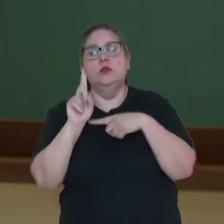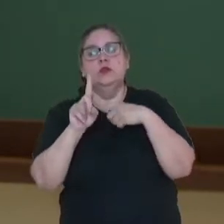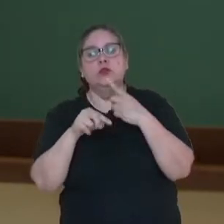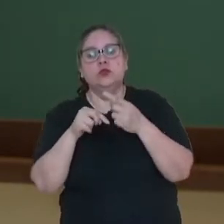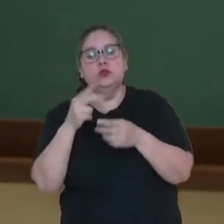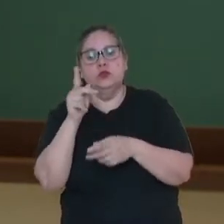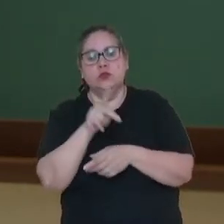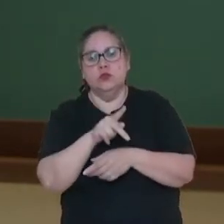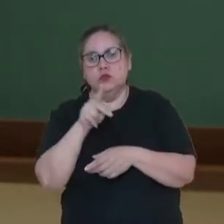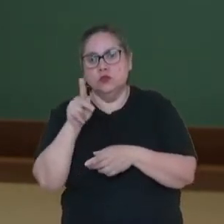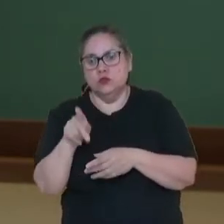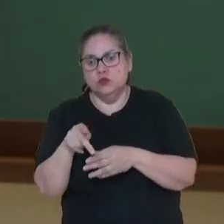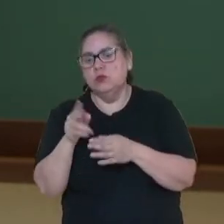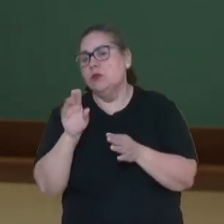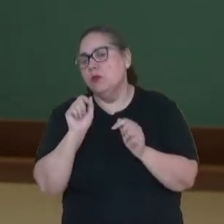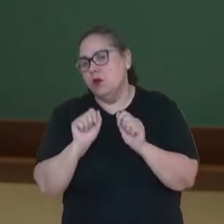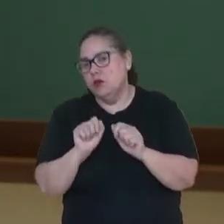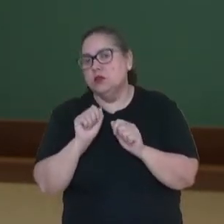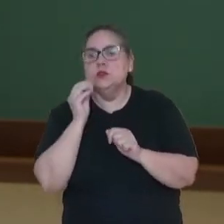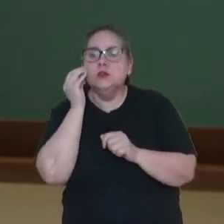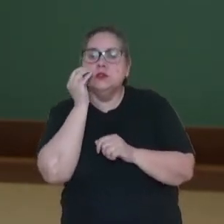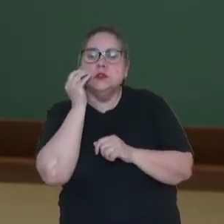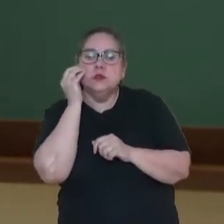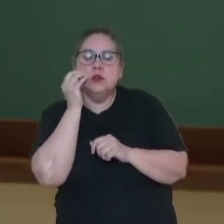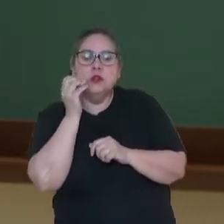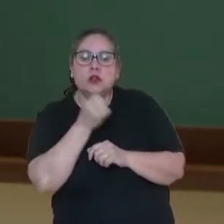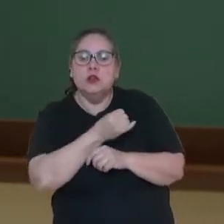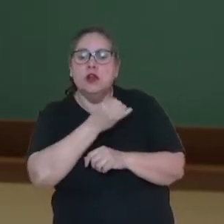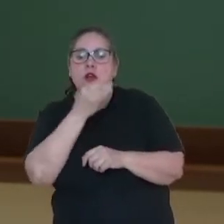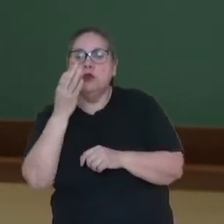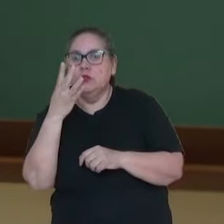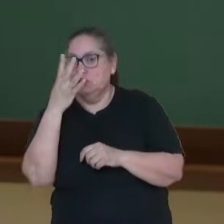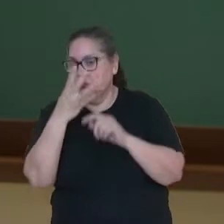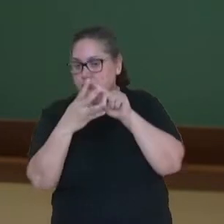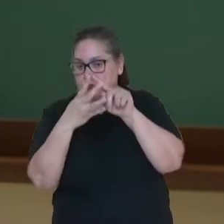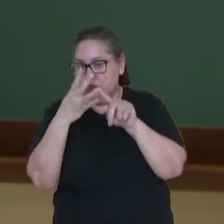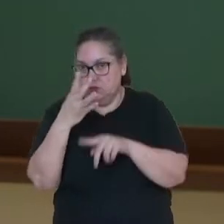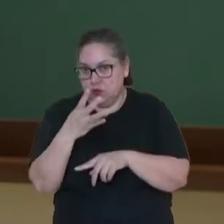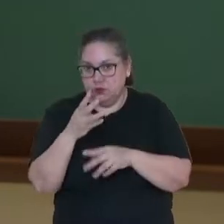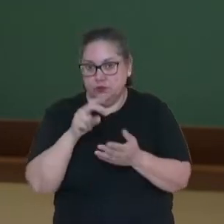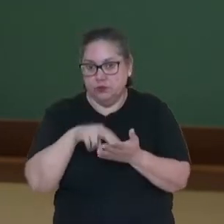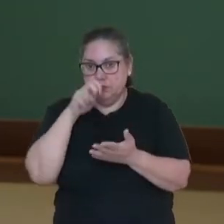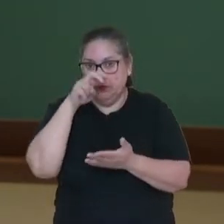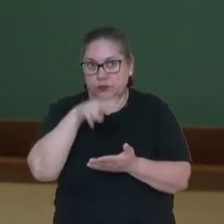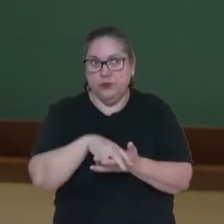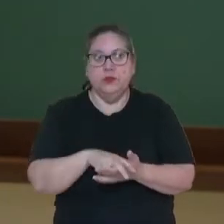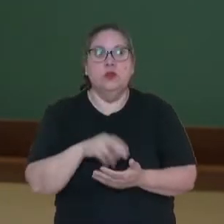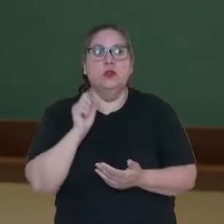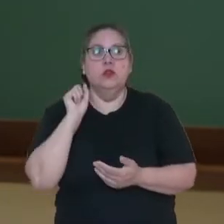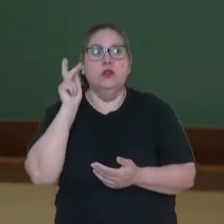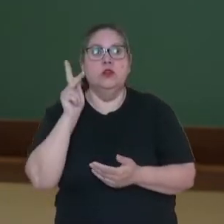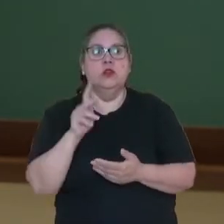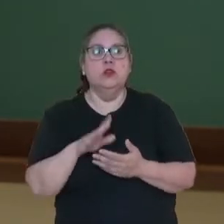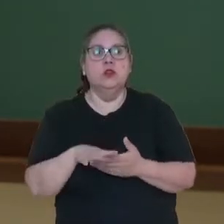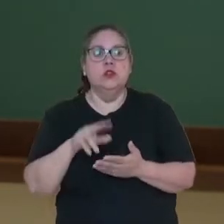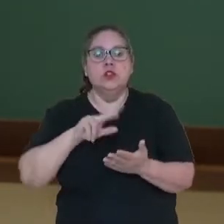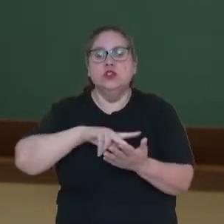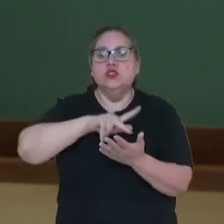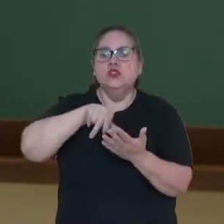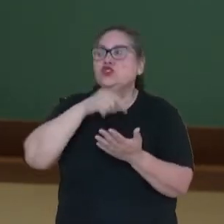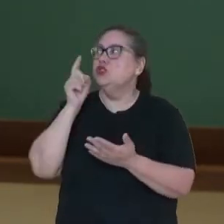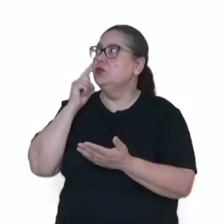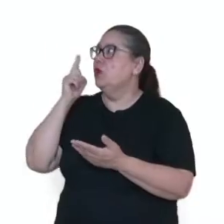seu professor você pode experimentar os 4 formatos de salto, ok?